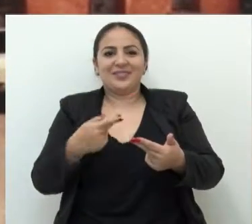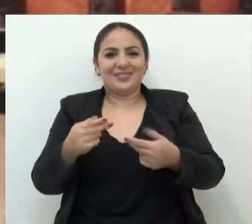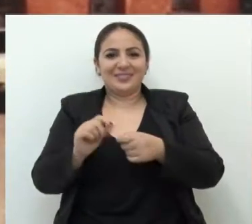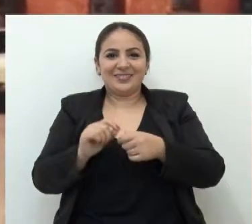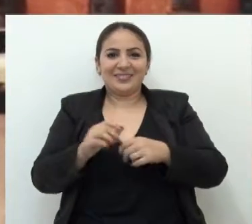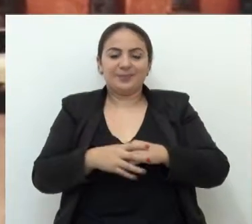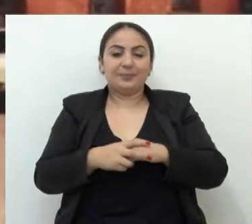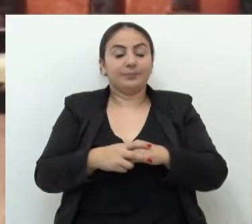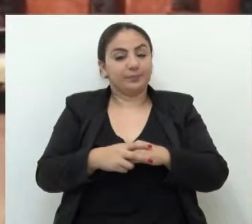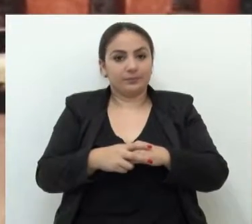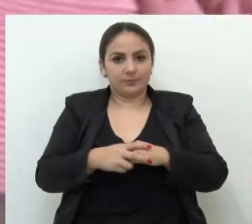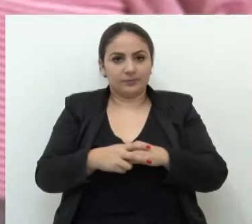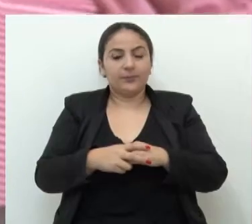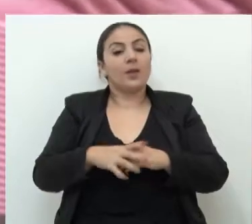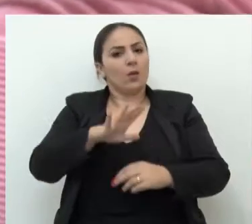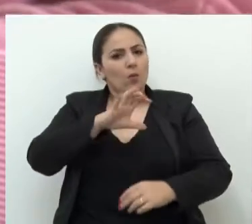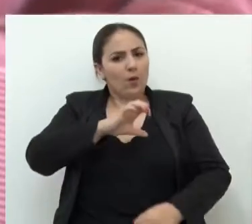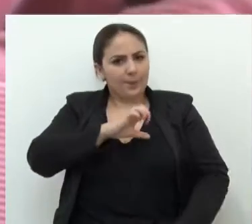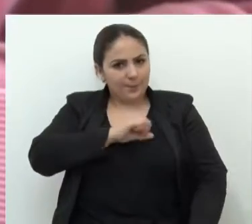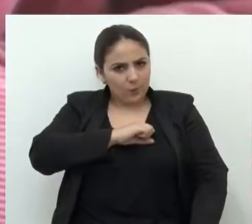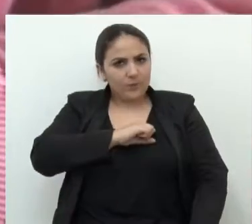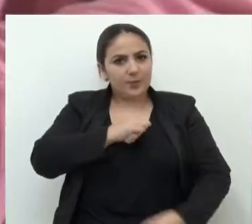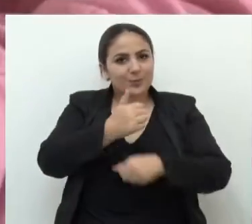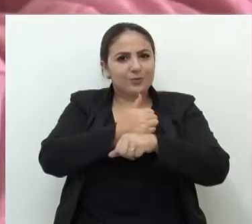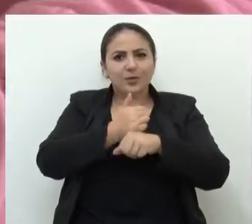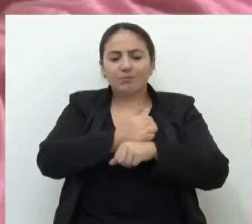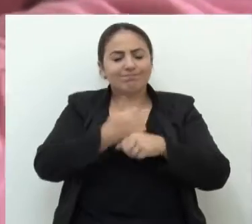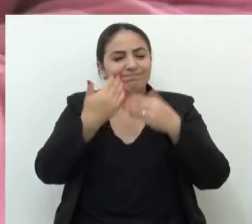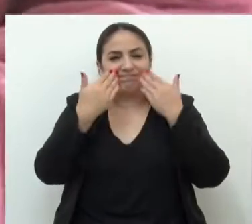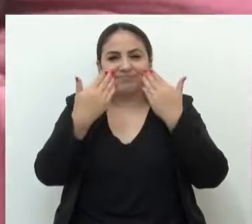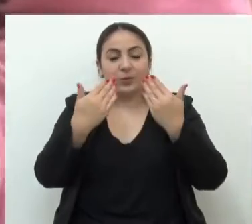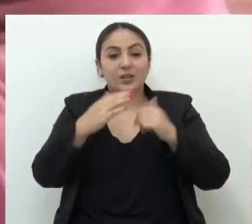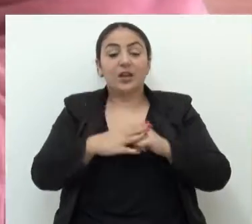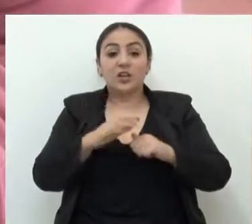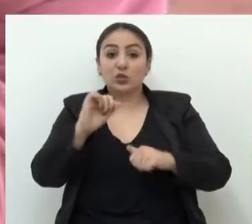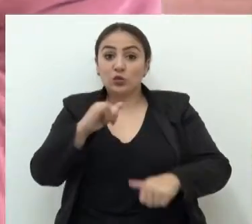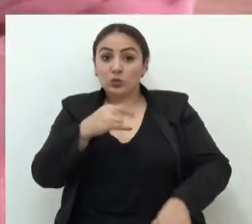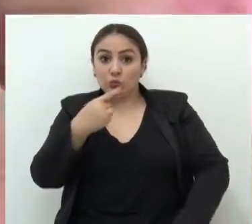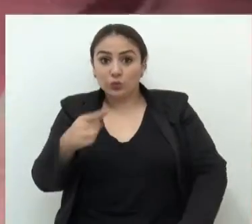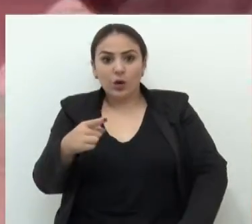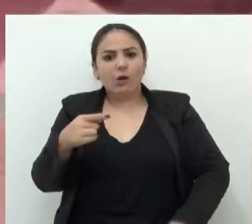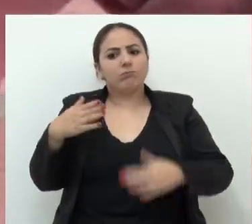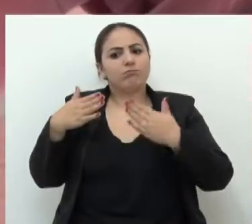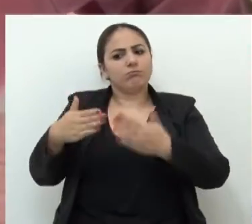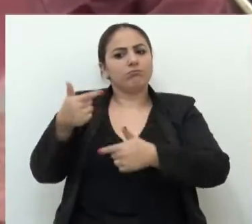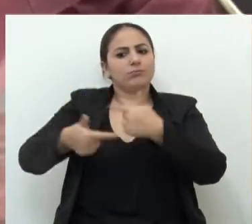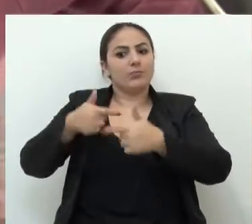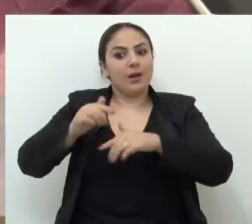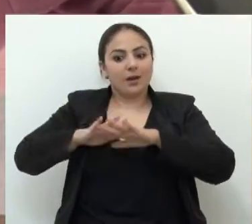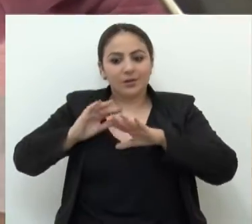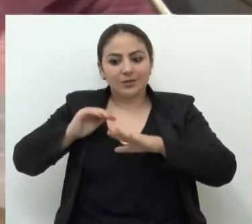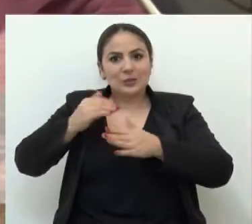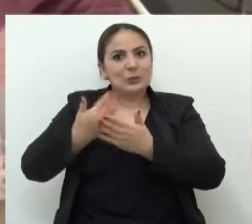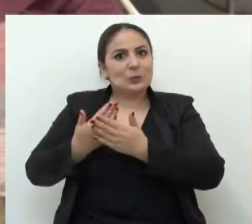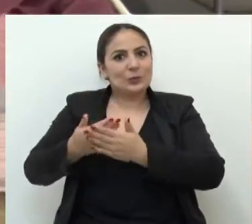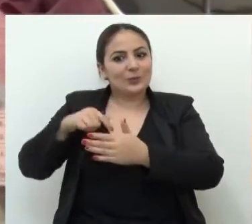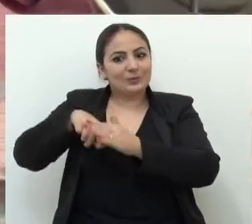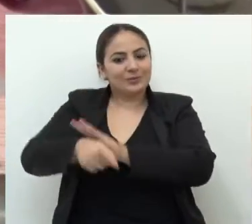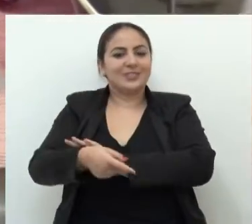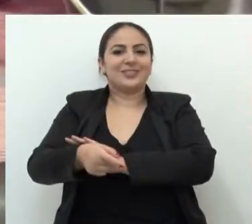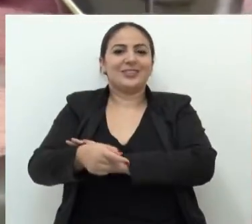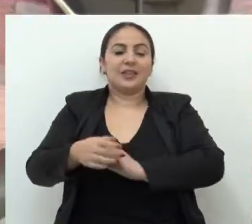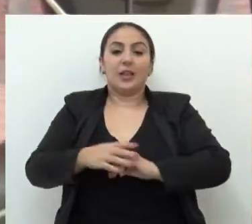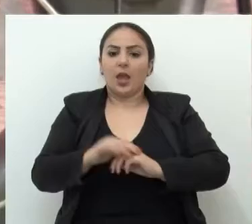pessoas gostarem do que tu faz. O amor pela profissão é evidente e fez seu João se aperfeiçoar no